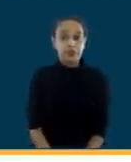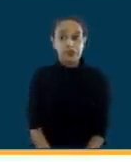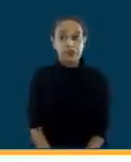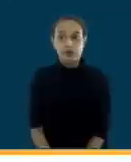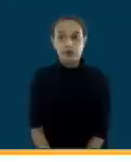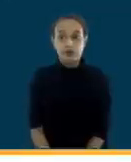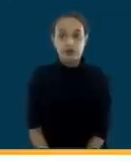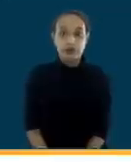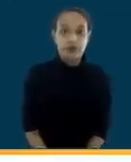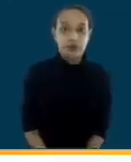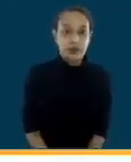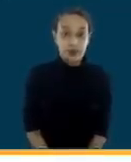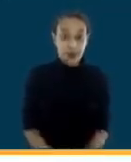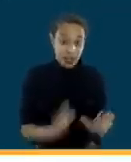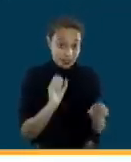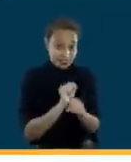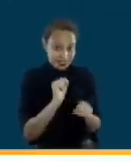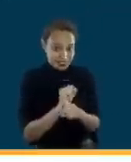acredito.